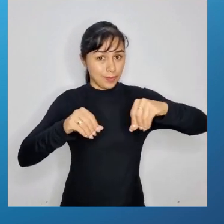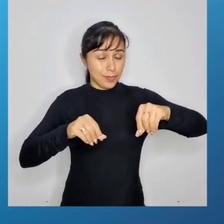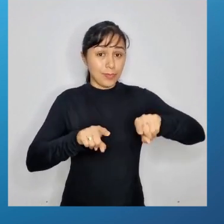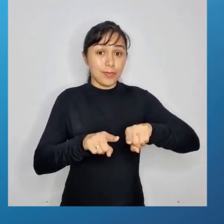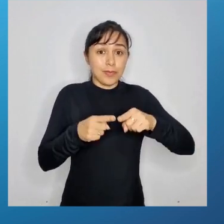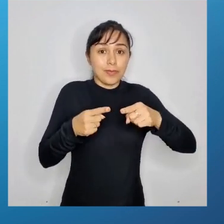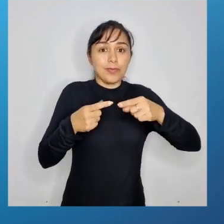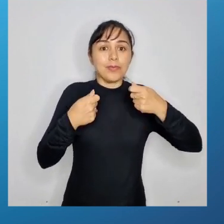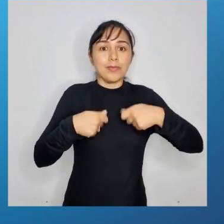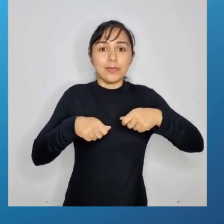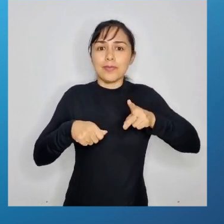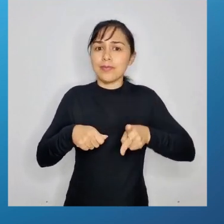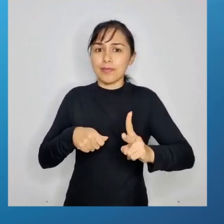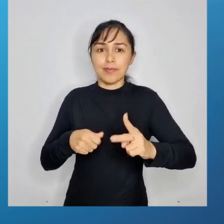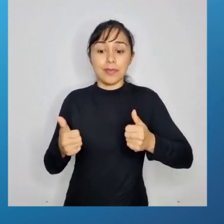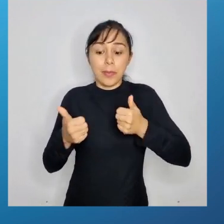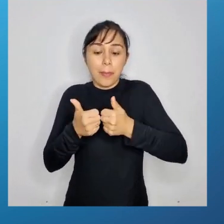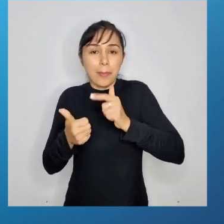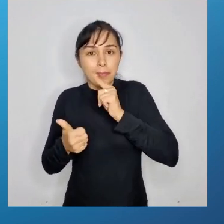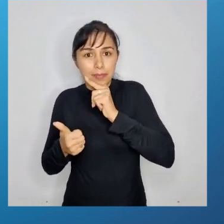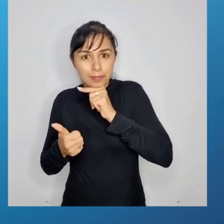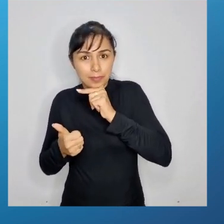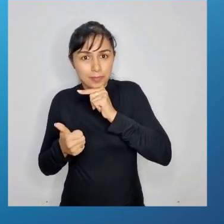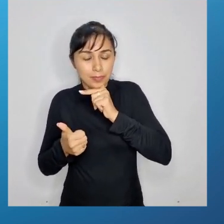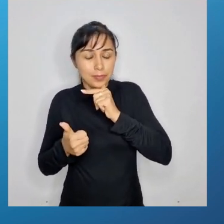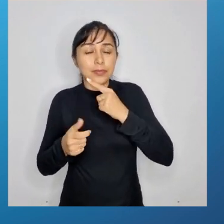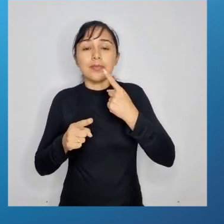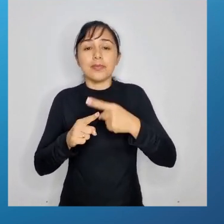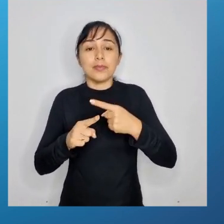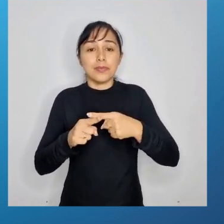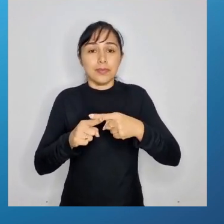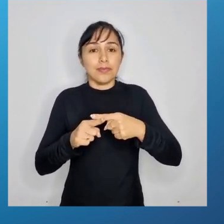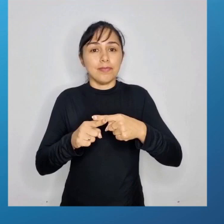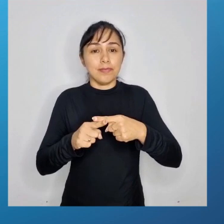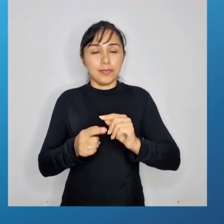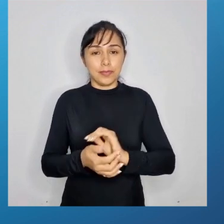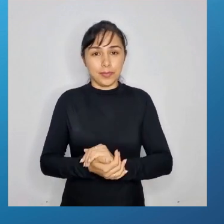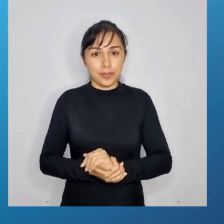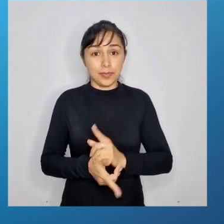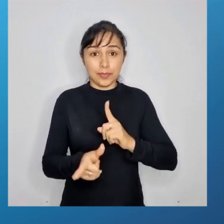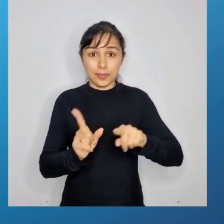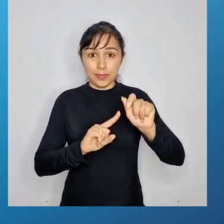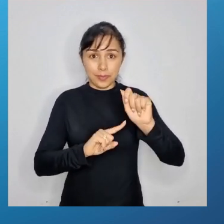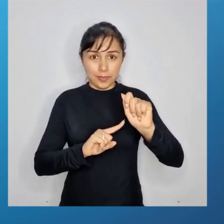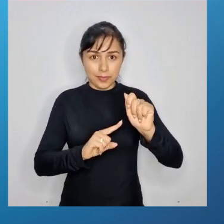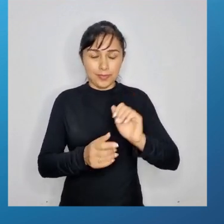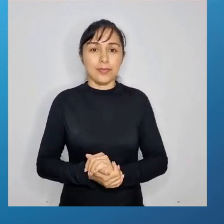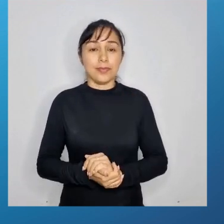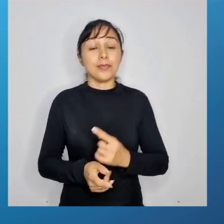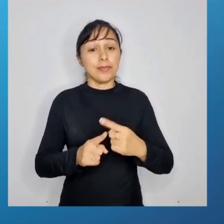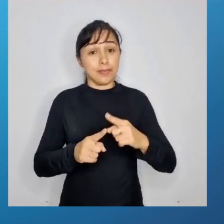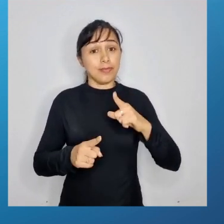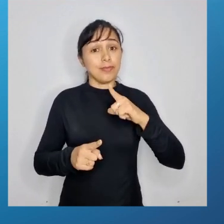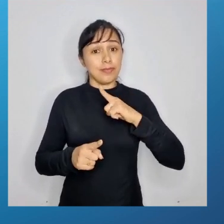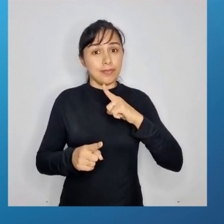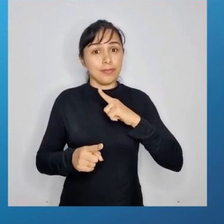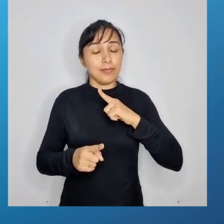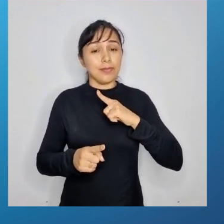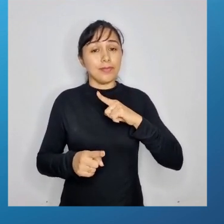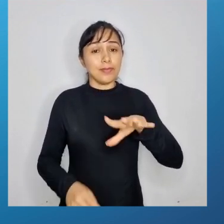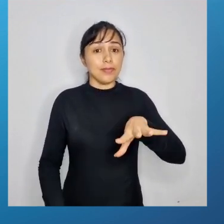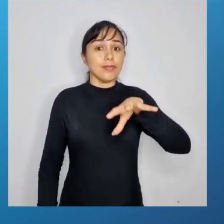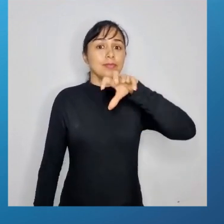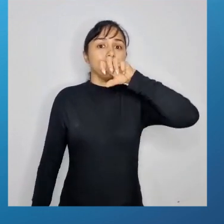manter próximos a locais úmidos. Isso se deve ao fato de: letra A, possuir exclusivamente